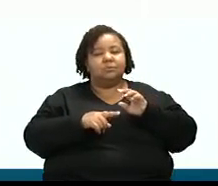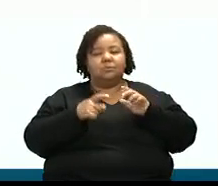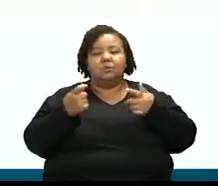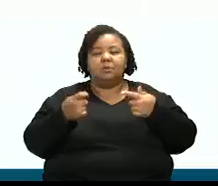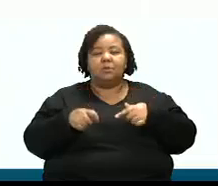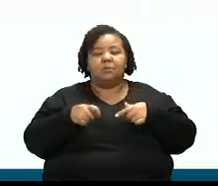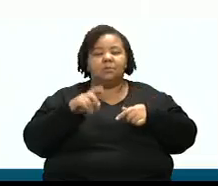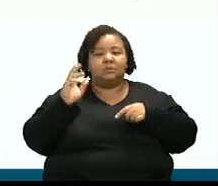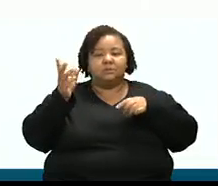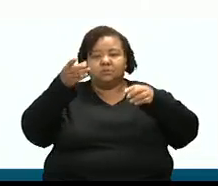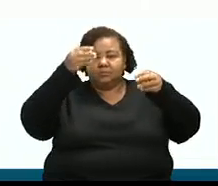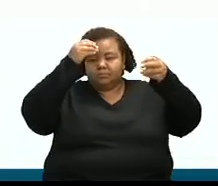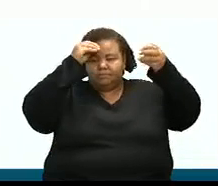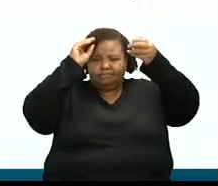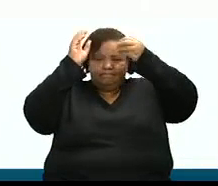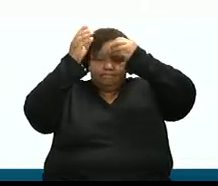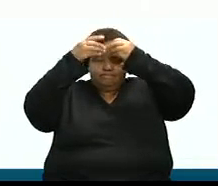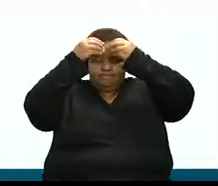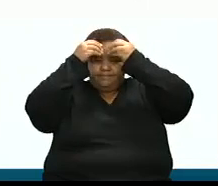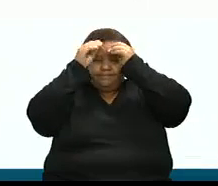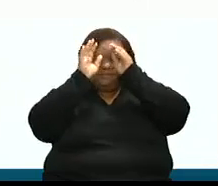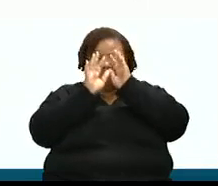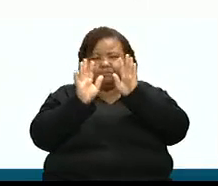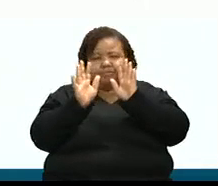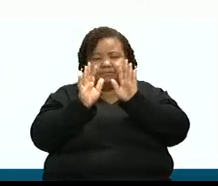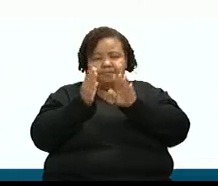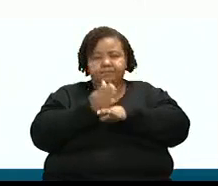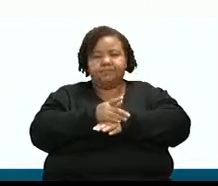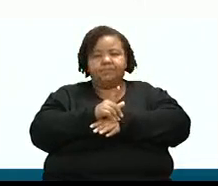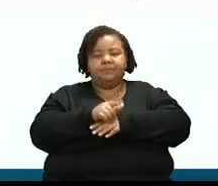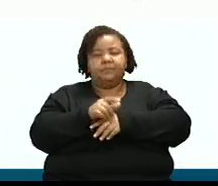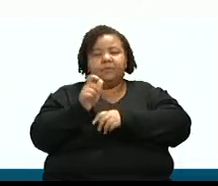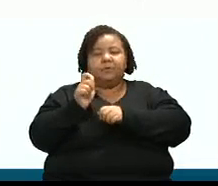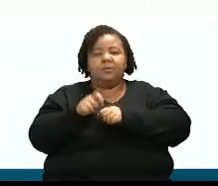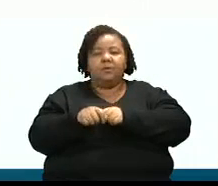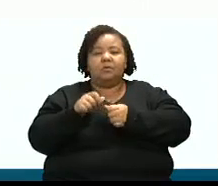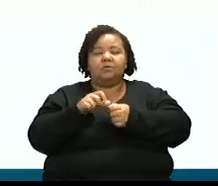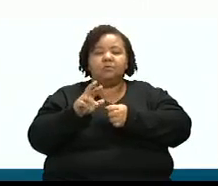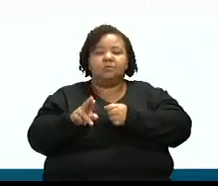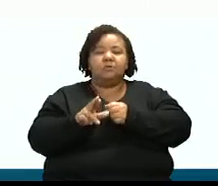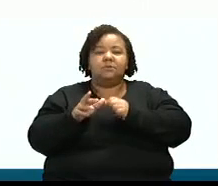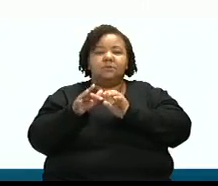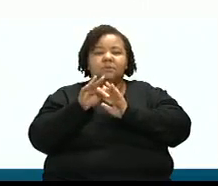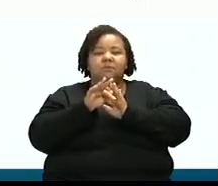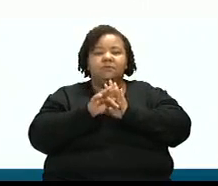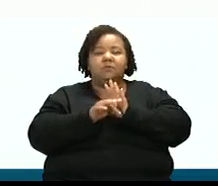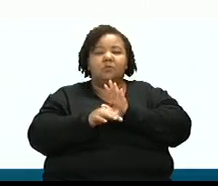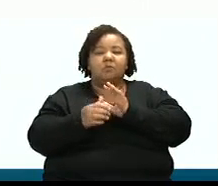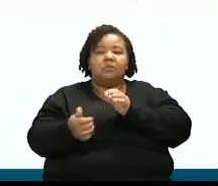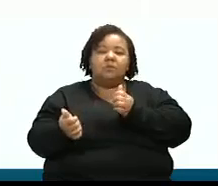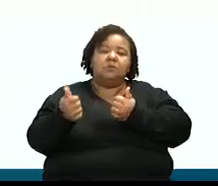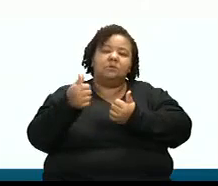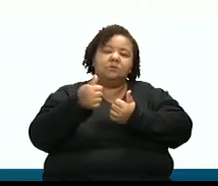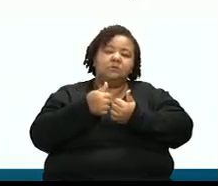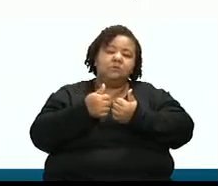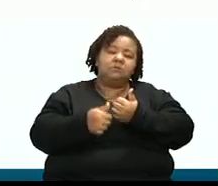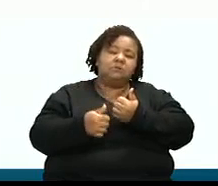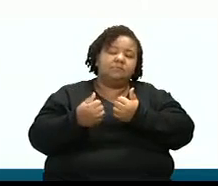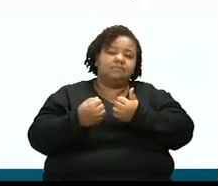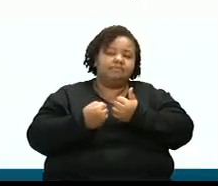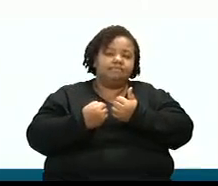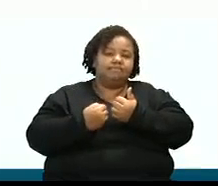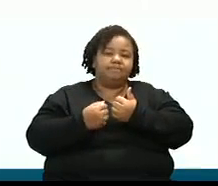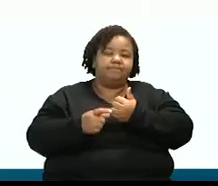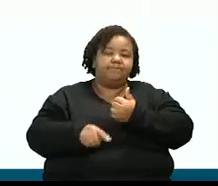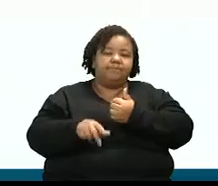preciso memorizar aquela expressão toda que foi apresentada, ou eu posso recorrer à fórmula e apenas substituir as derivadas.